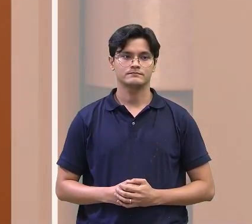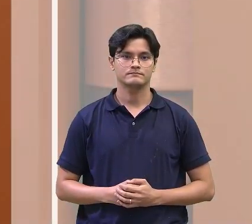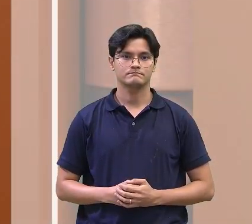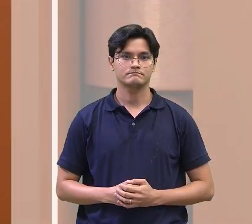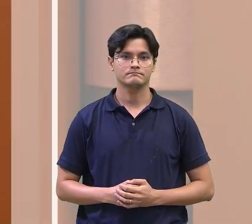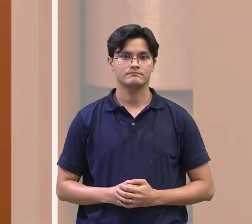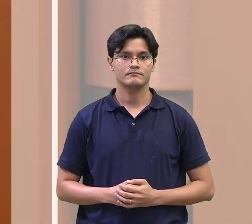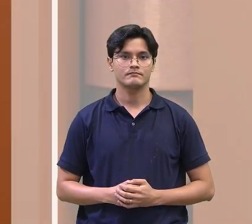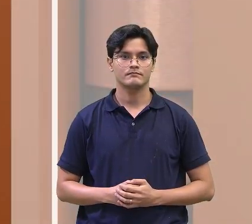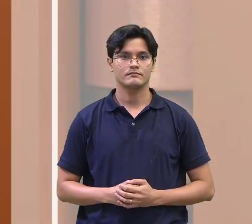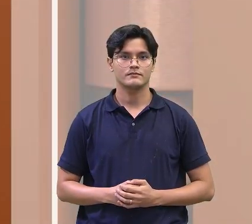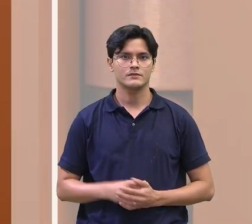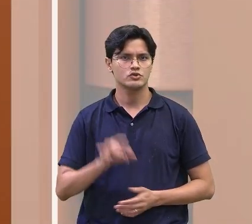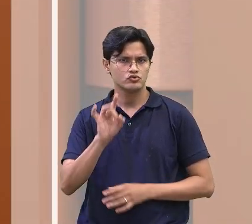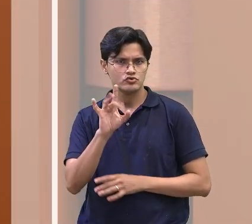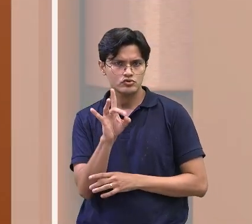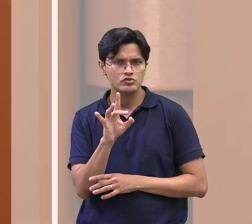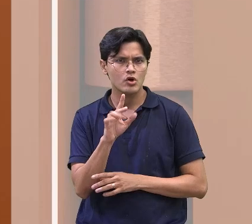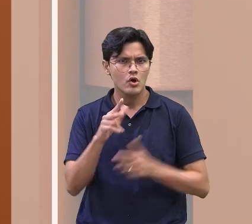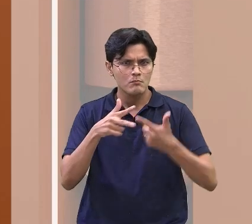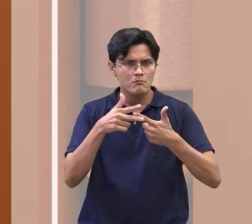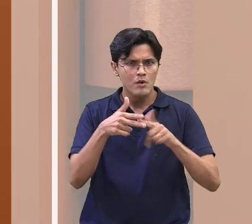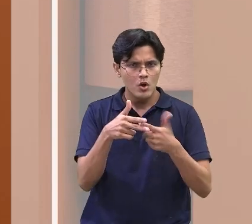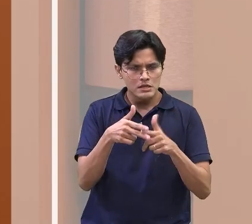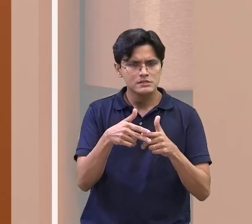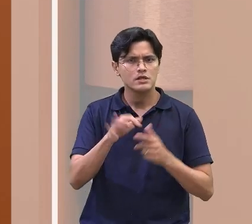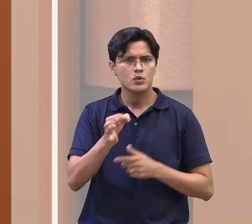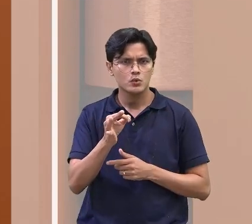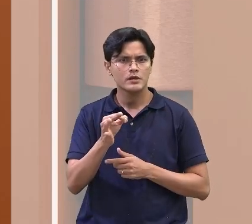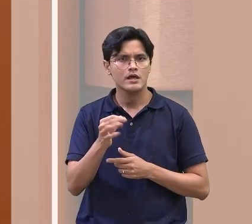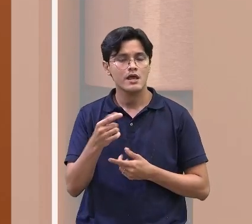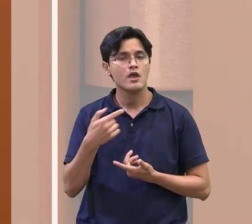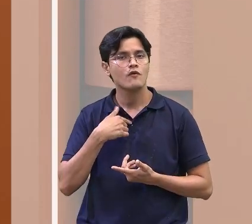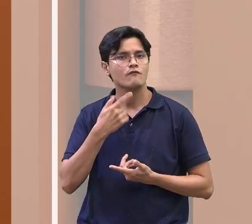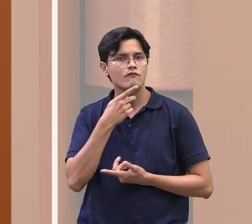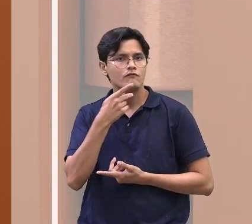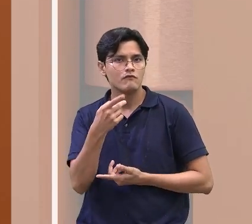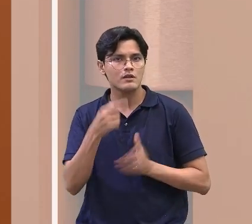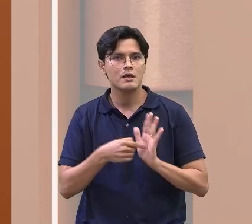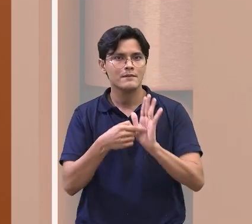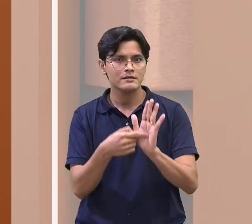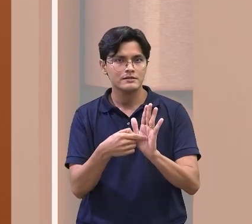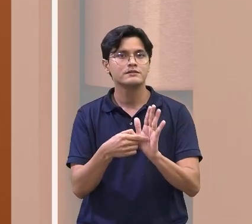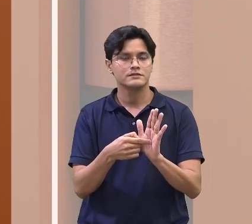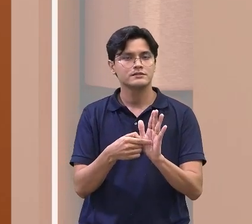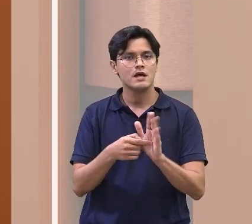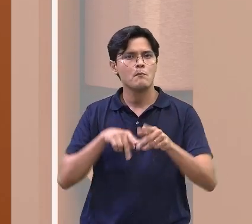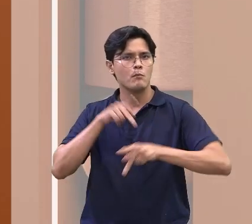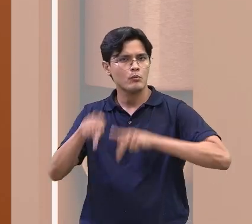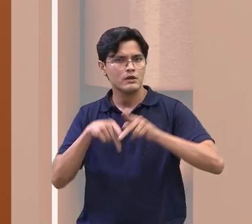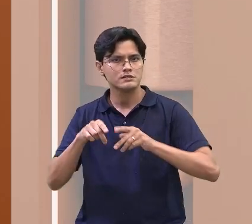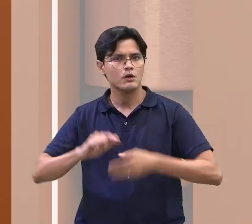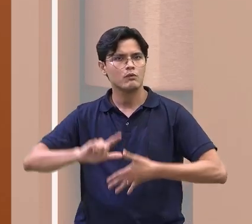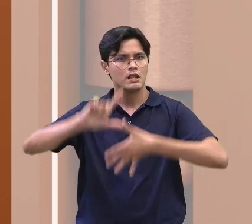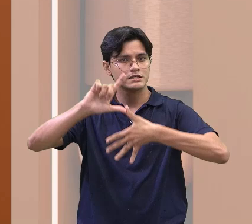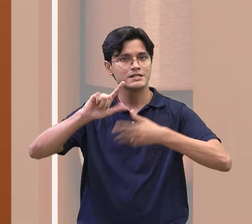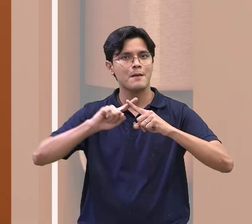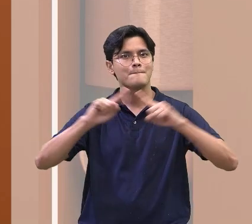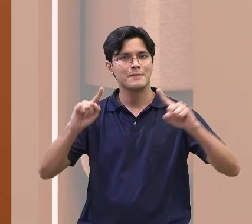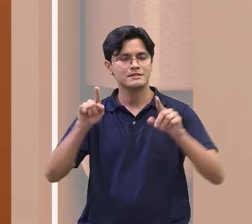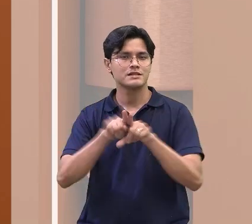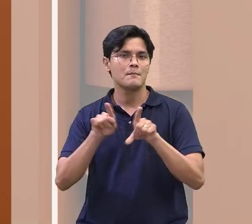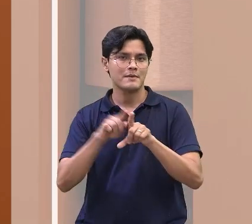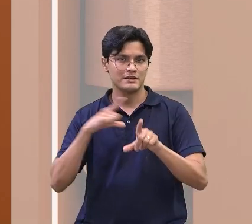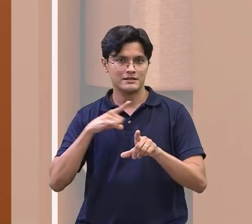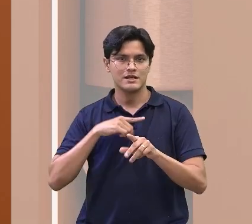Só uma pequena correção, é que eu falei para vocês que iam ser apresentados apenas populações latino-americanas. E aí entrou os